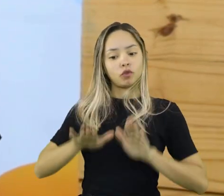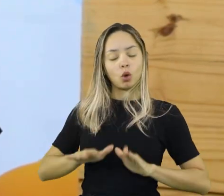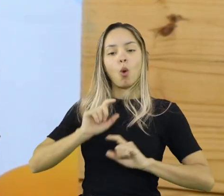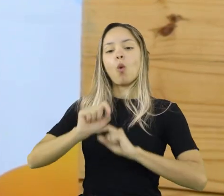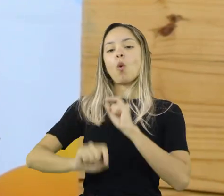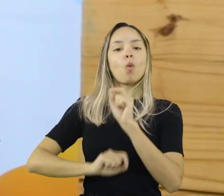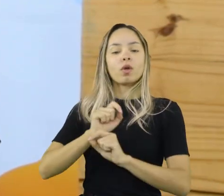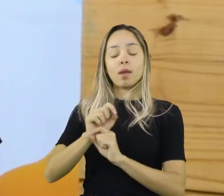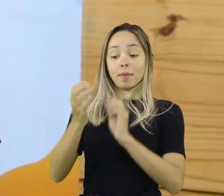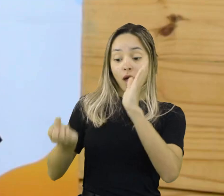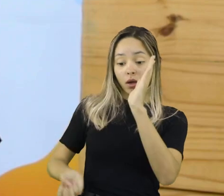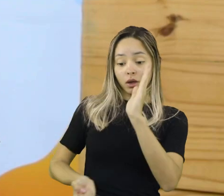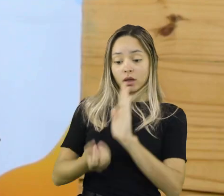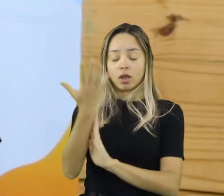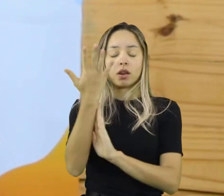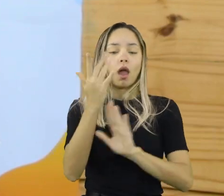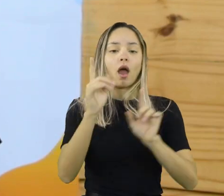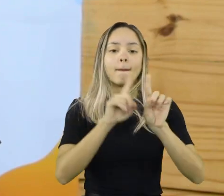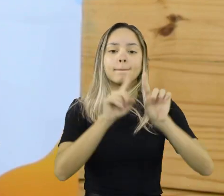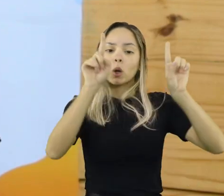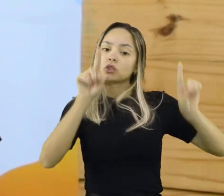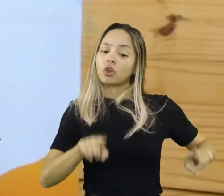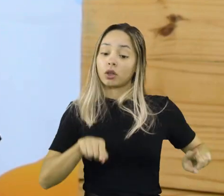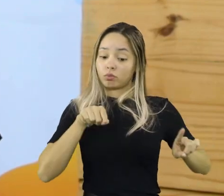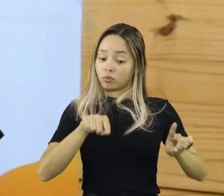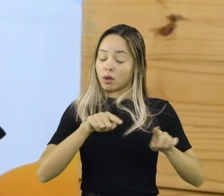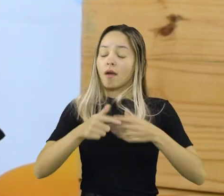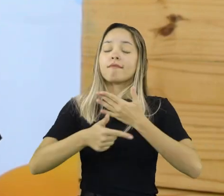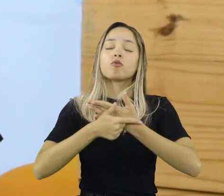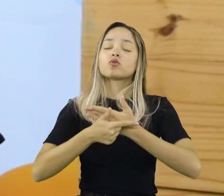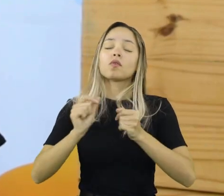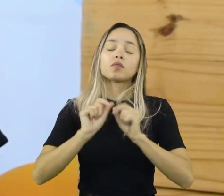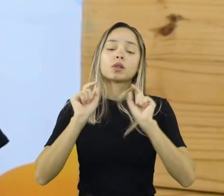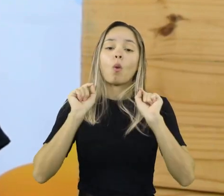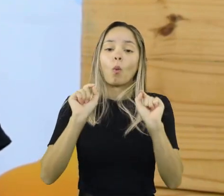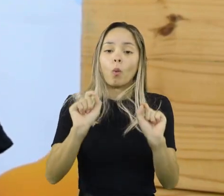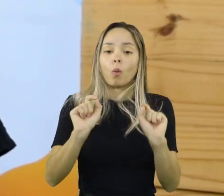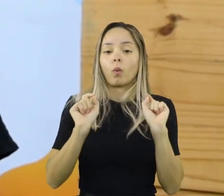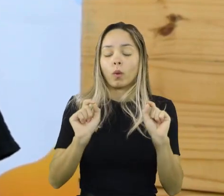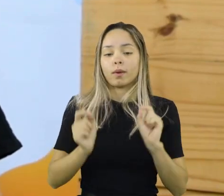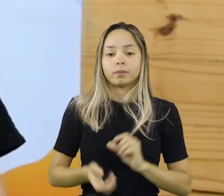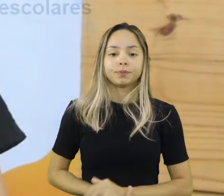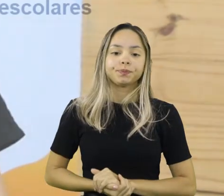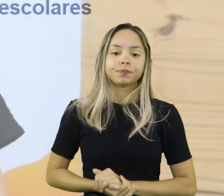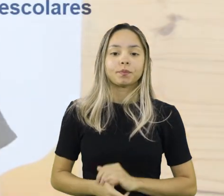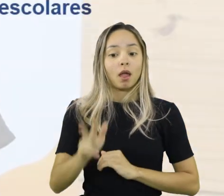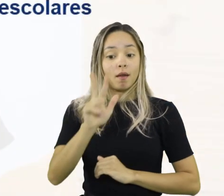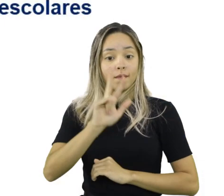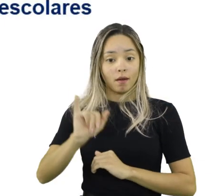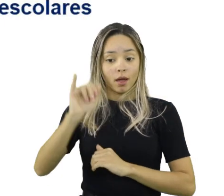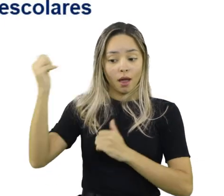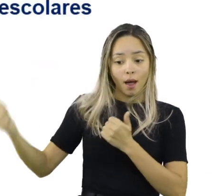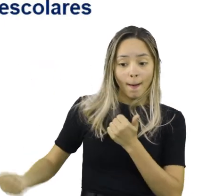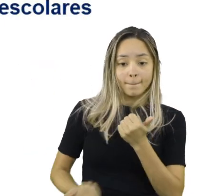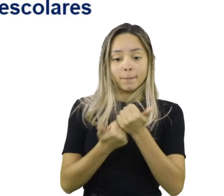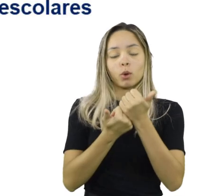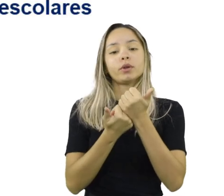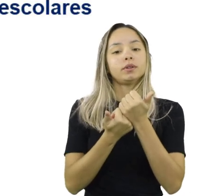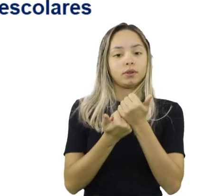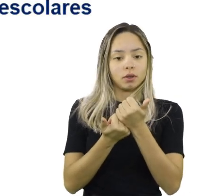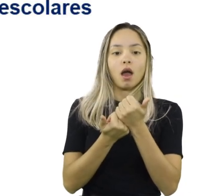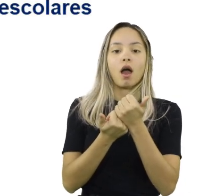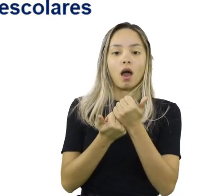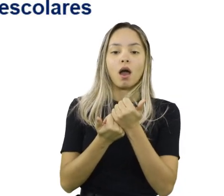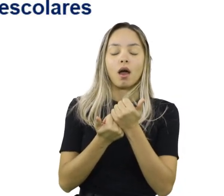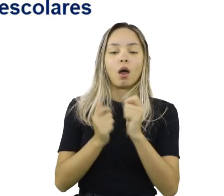atividade técnico-pedagógica. E o que é que cabe a esse profissional? Cabe a ele o acompanhamento e o apoio à prática pedagógica,